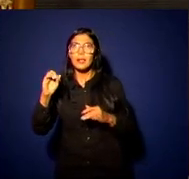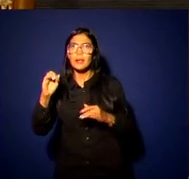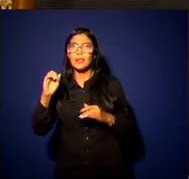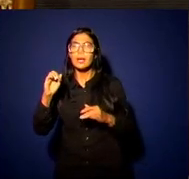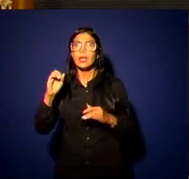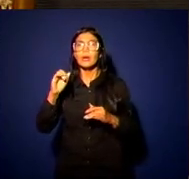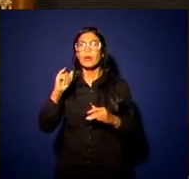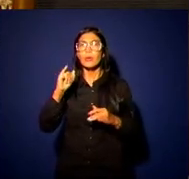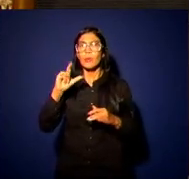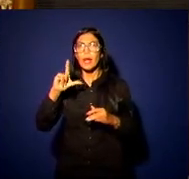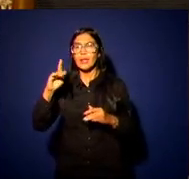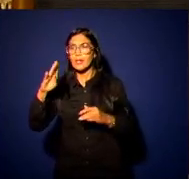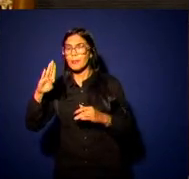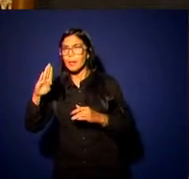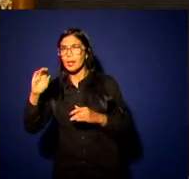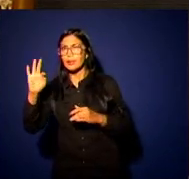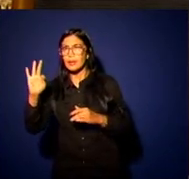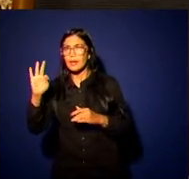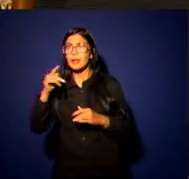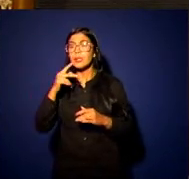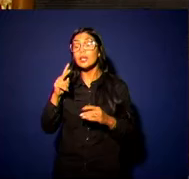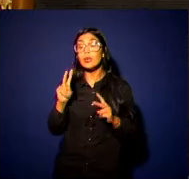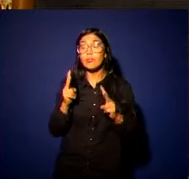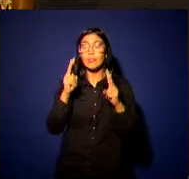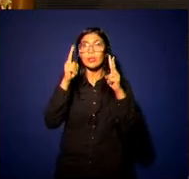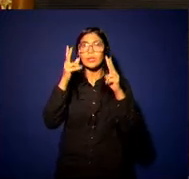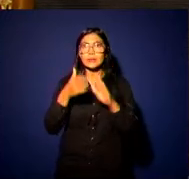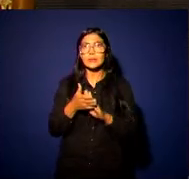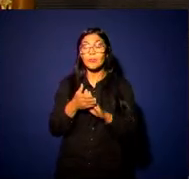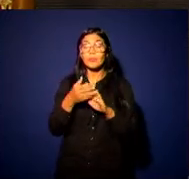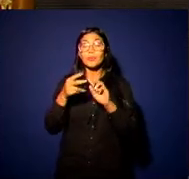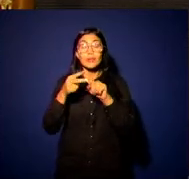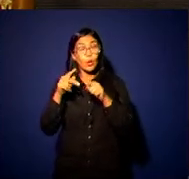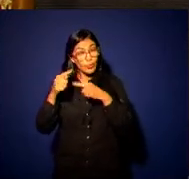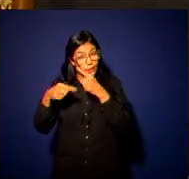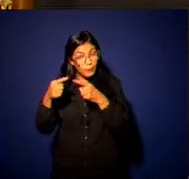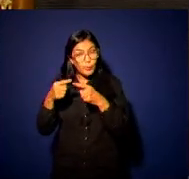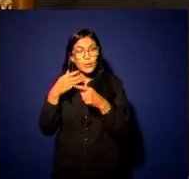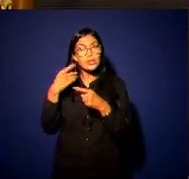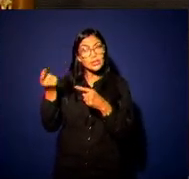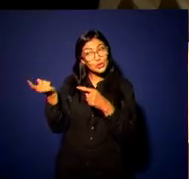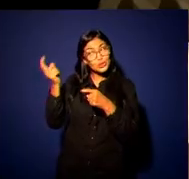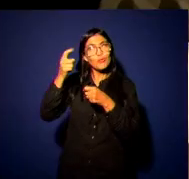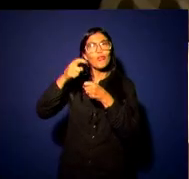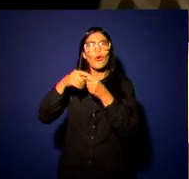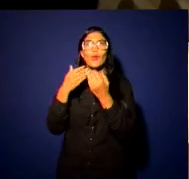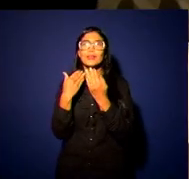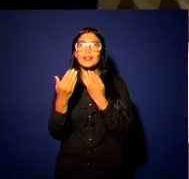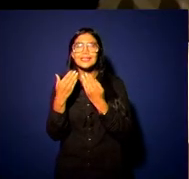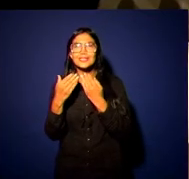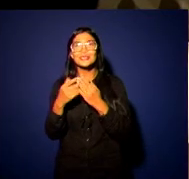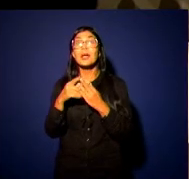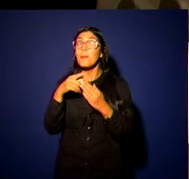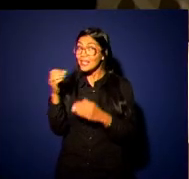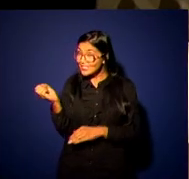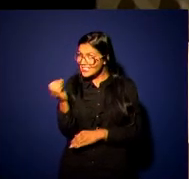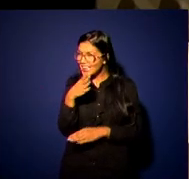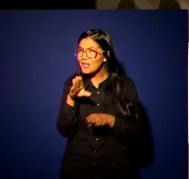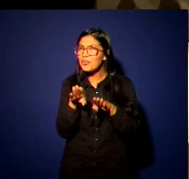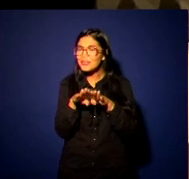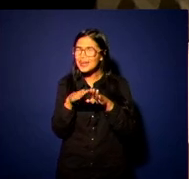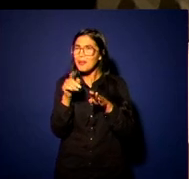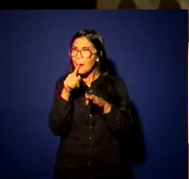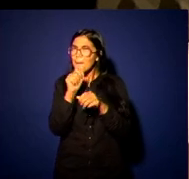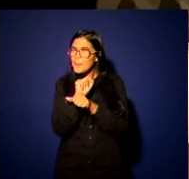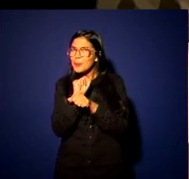né o rlp e o tema da internalização esses dois mais à frente a gente volta a falar deles também a gente pode